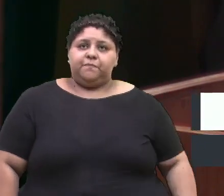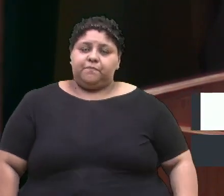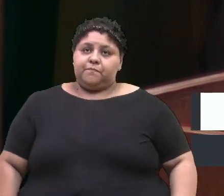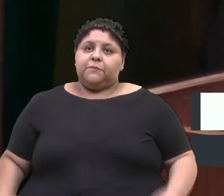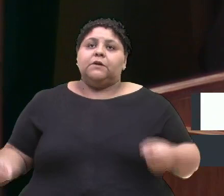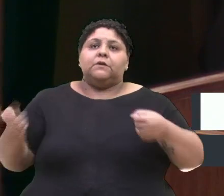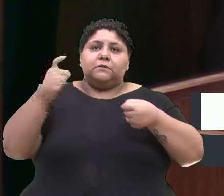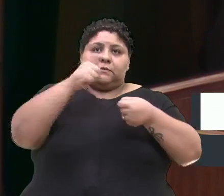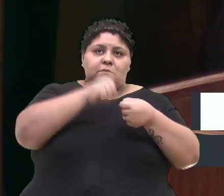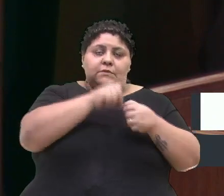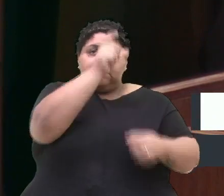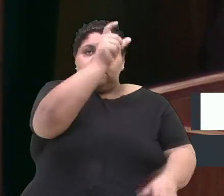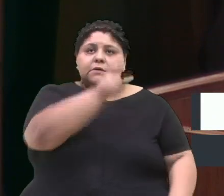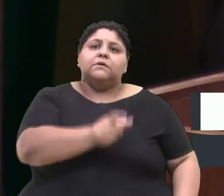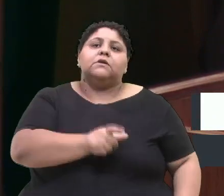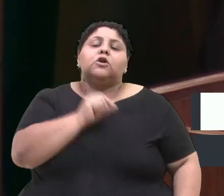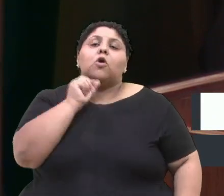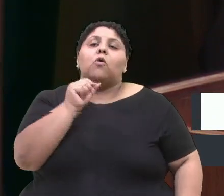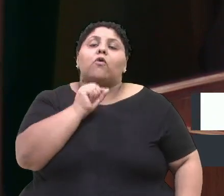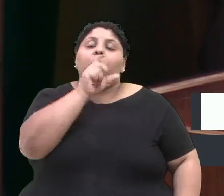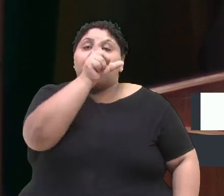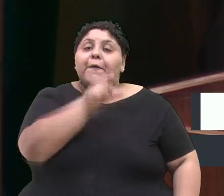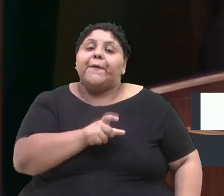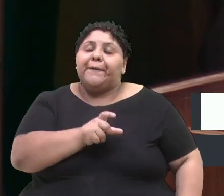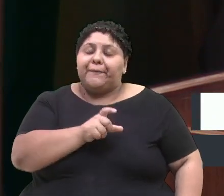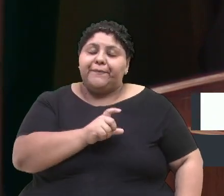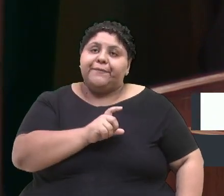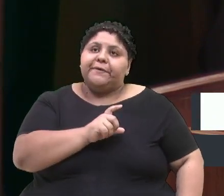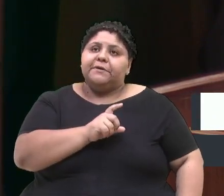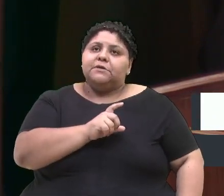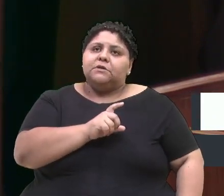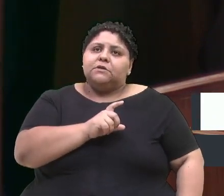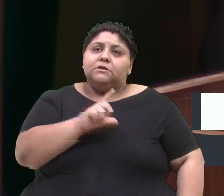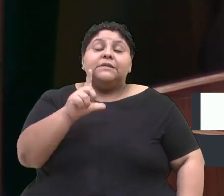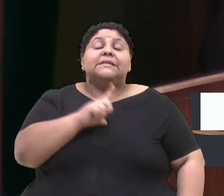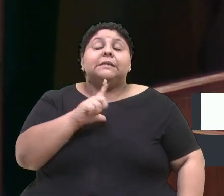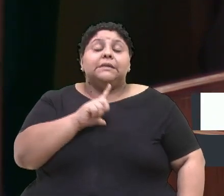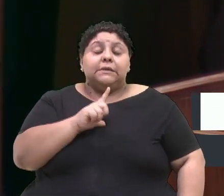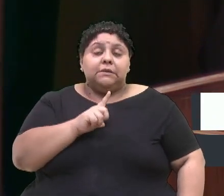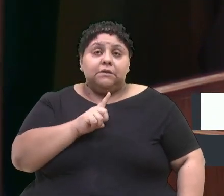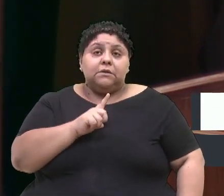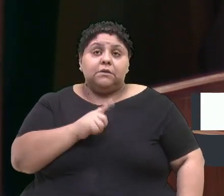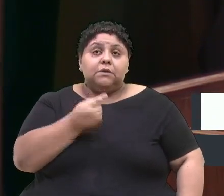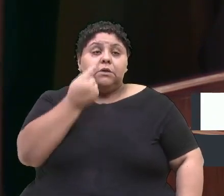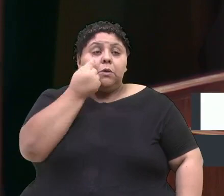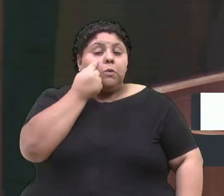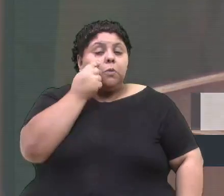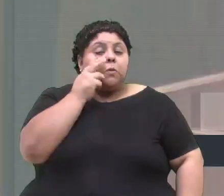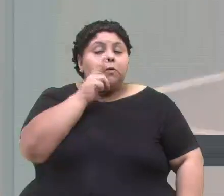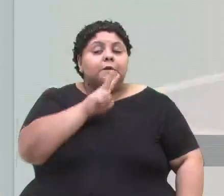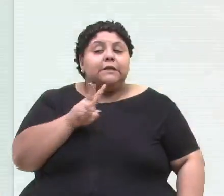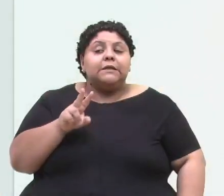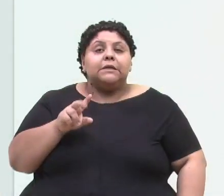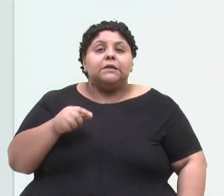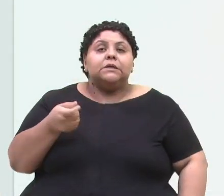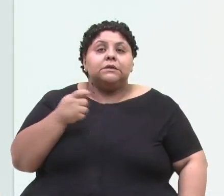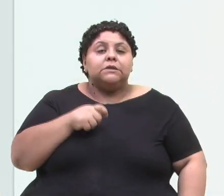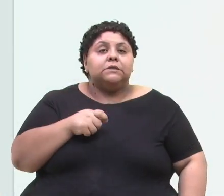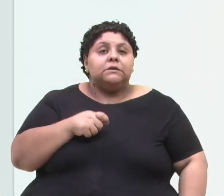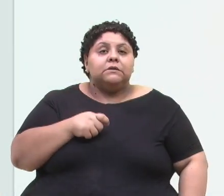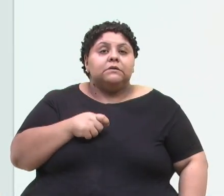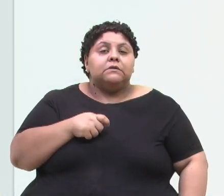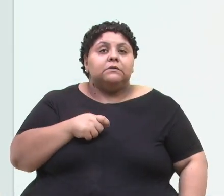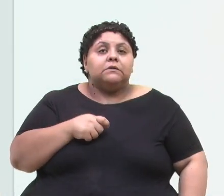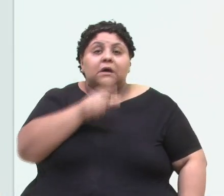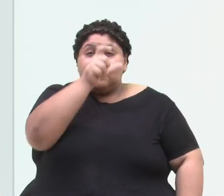Voltando para pessoas, o que as pessoas têm, né? Um olhar que a gente precisa ter para as pessoas. As